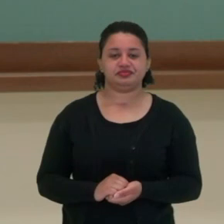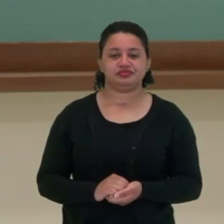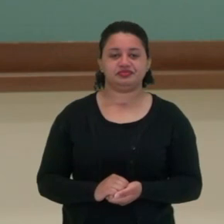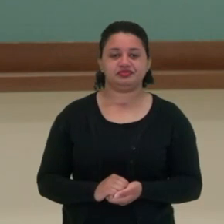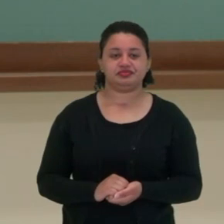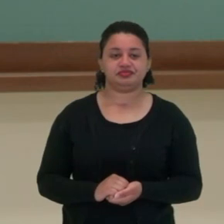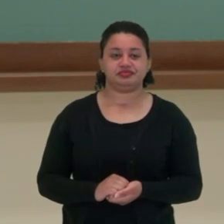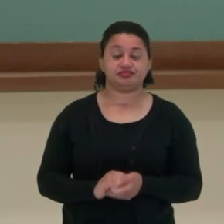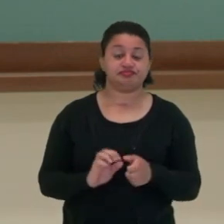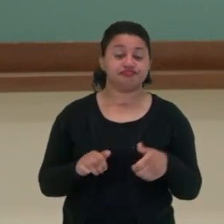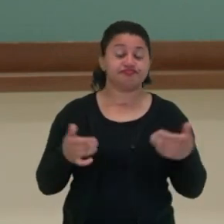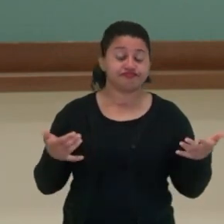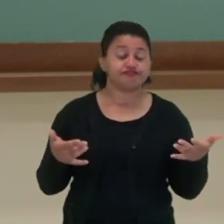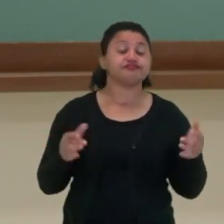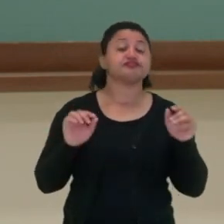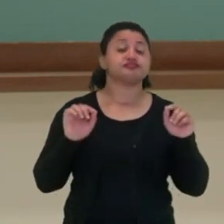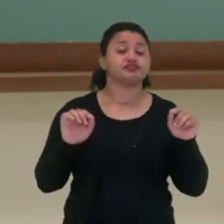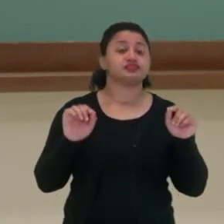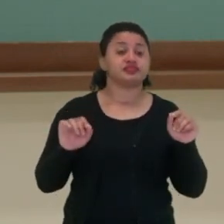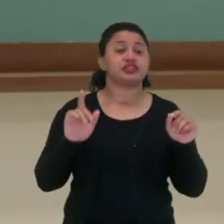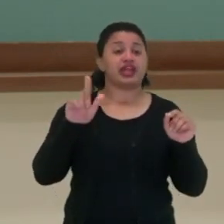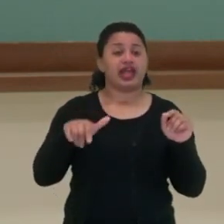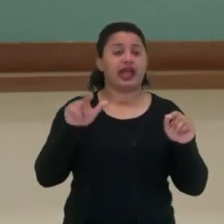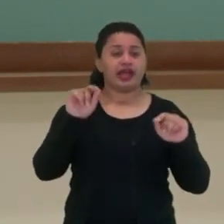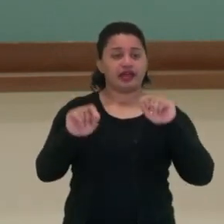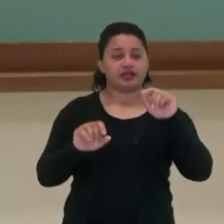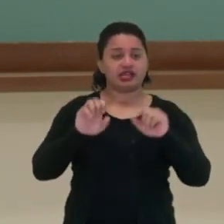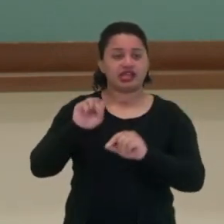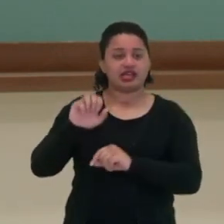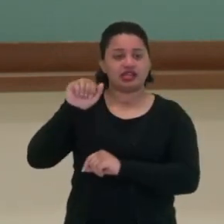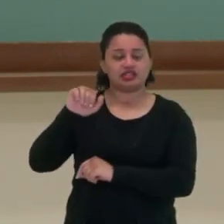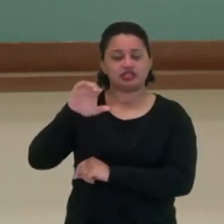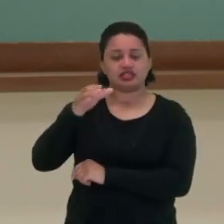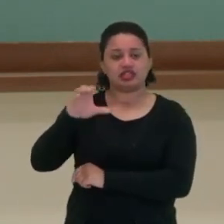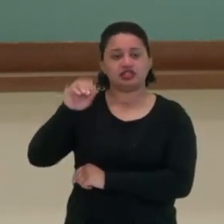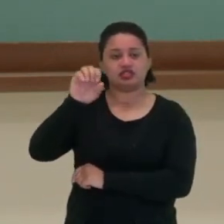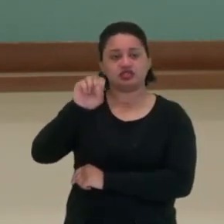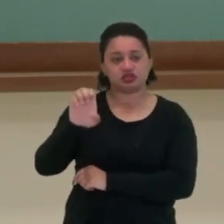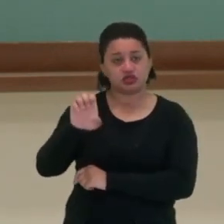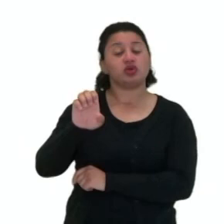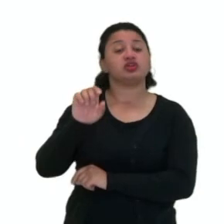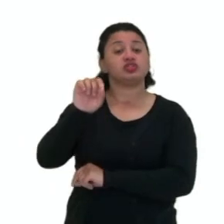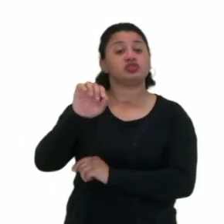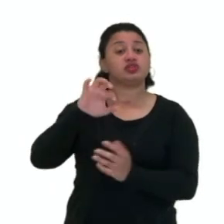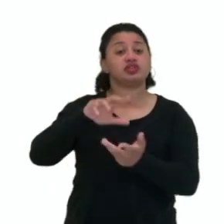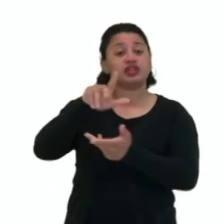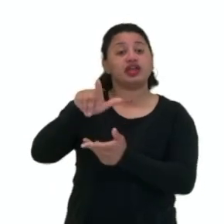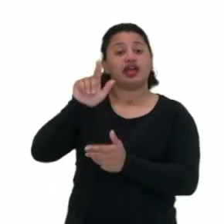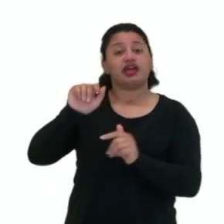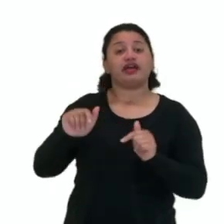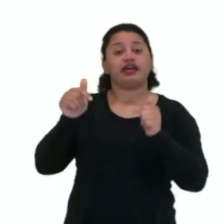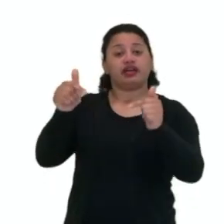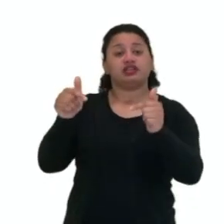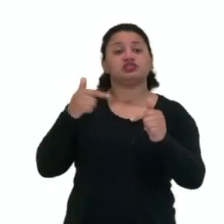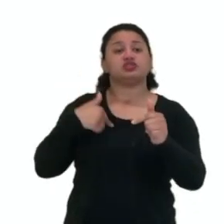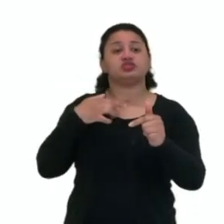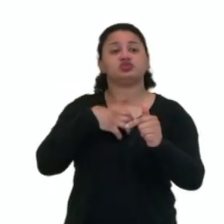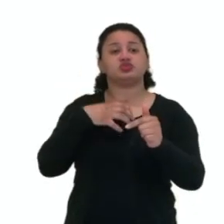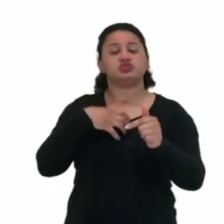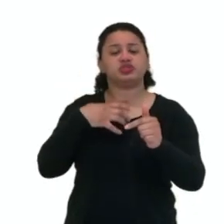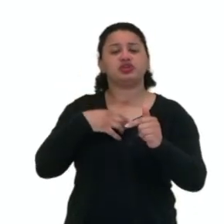Muito bem, então quando a gente fala em sanções econômicas, eu trago para você aqui que as sanções internacionais são ações usadas como forma